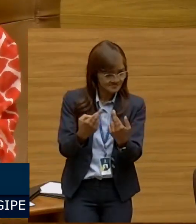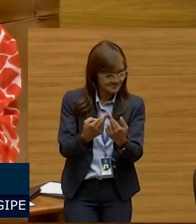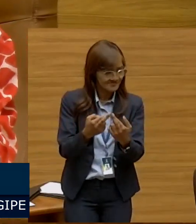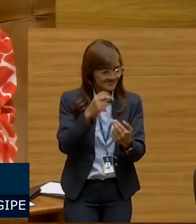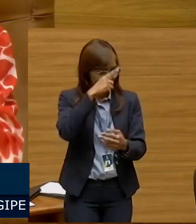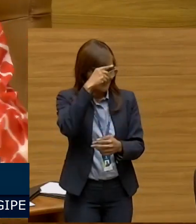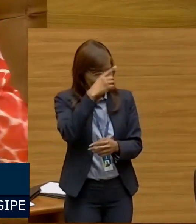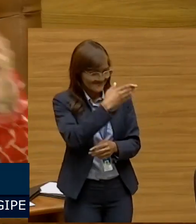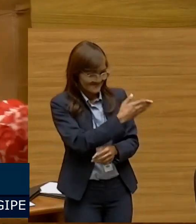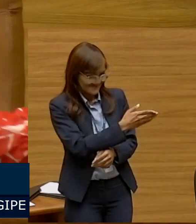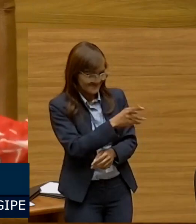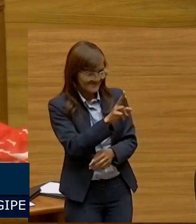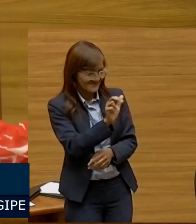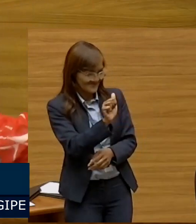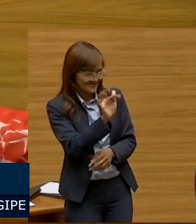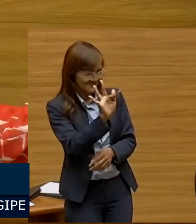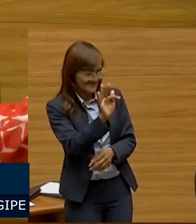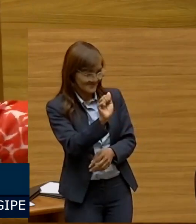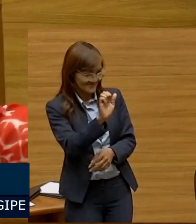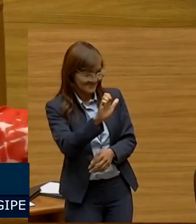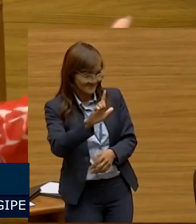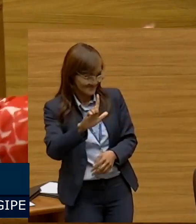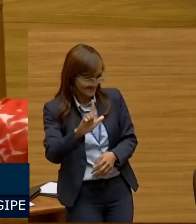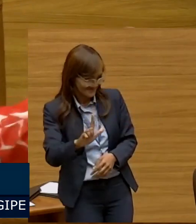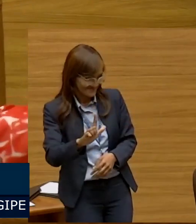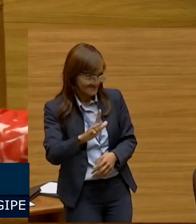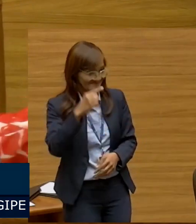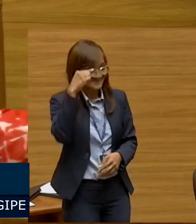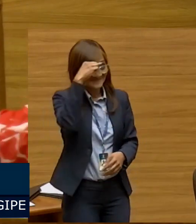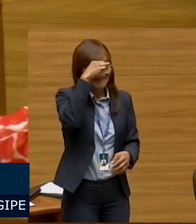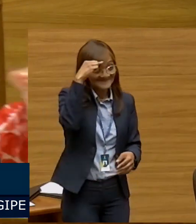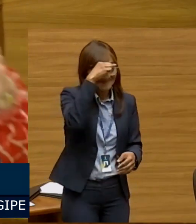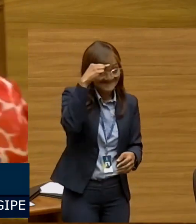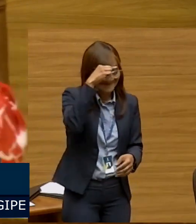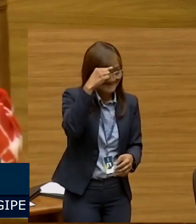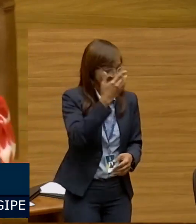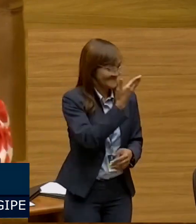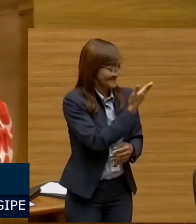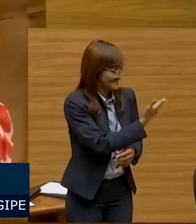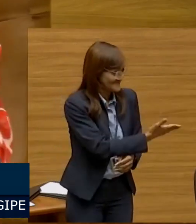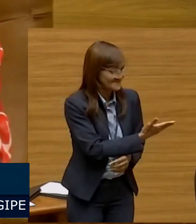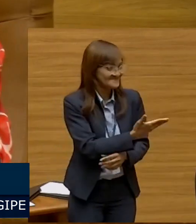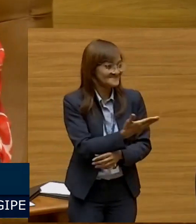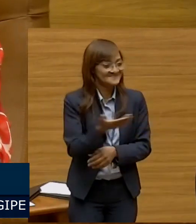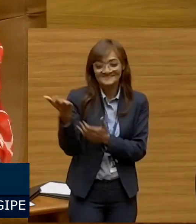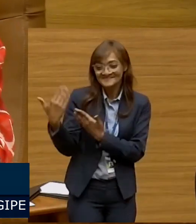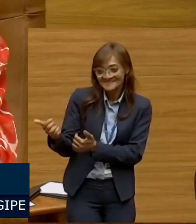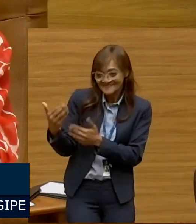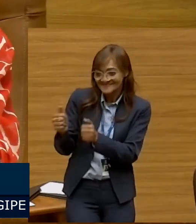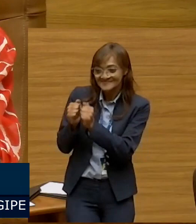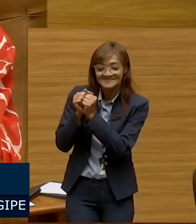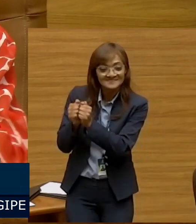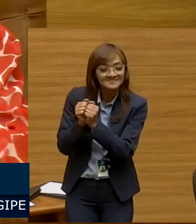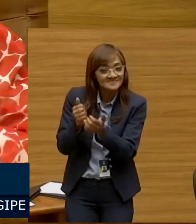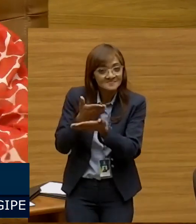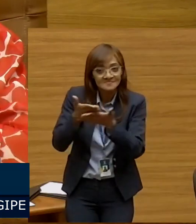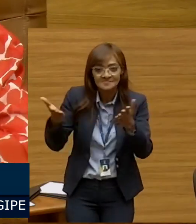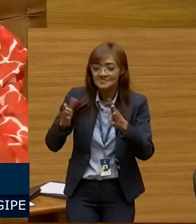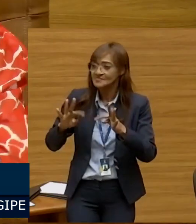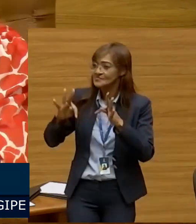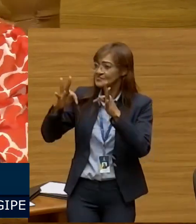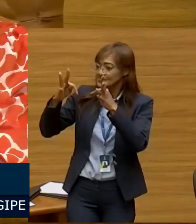do coletivo, né, não sei se existe, né, da juventude surda, de jovens surdos, e trouxe